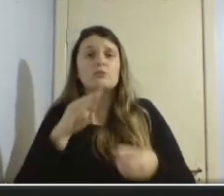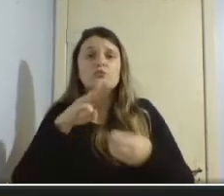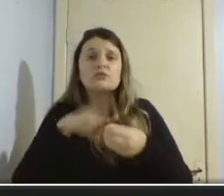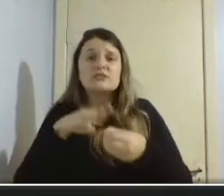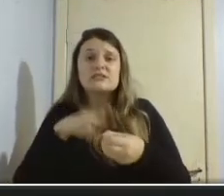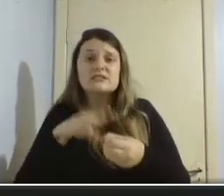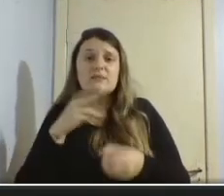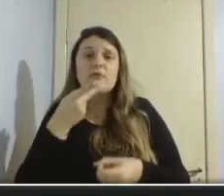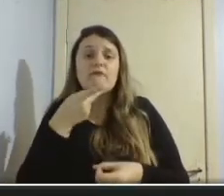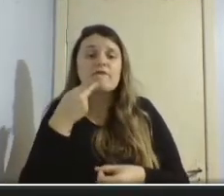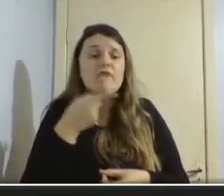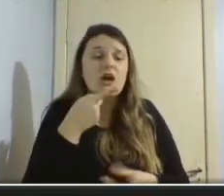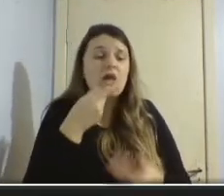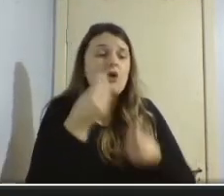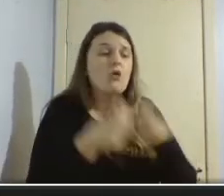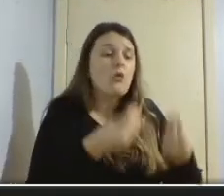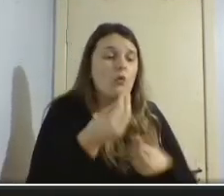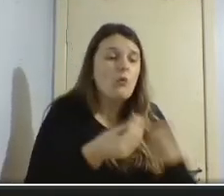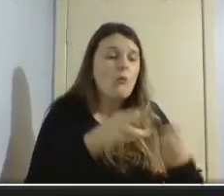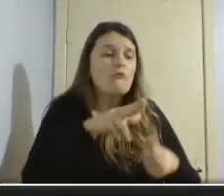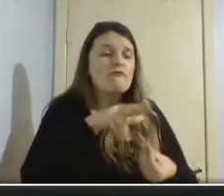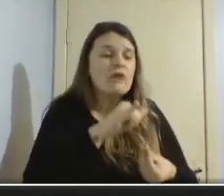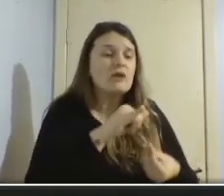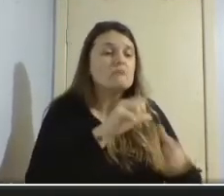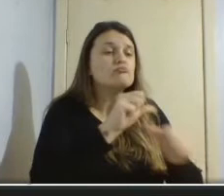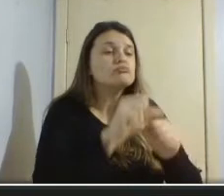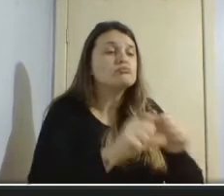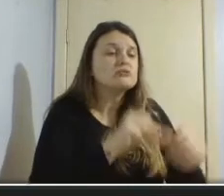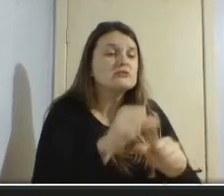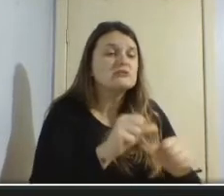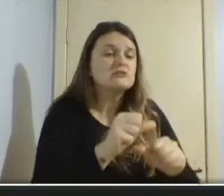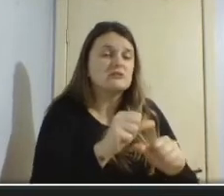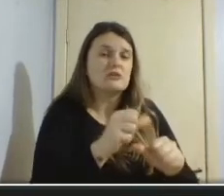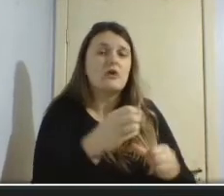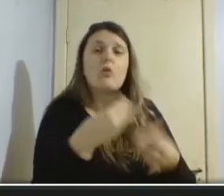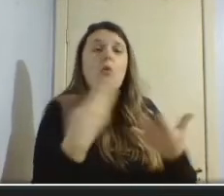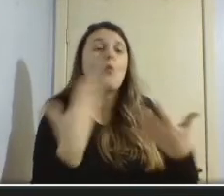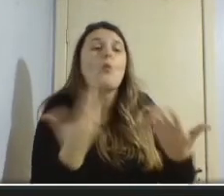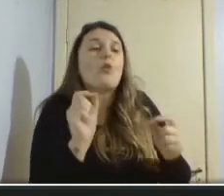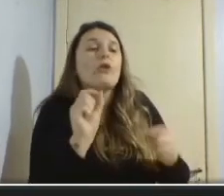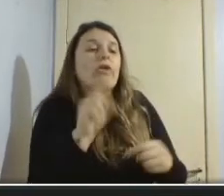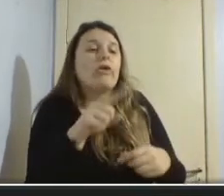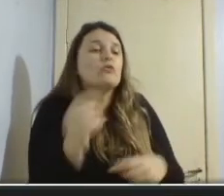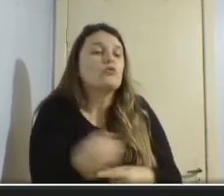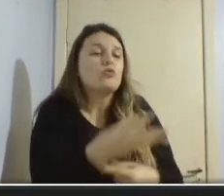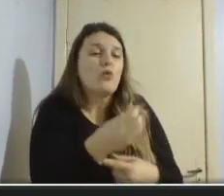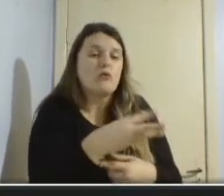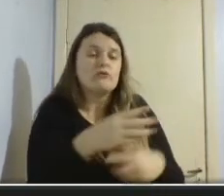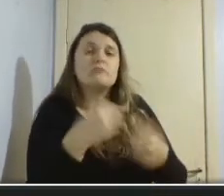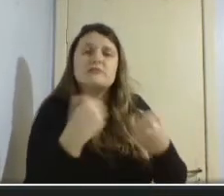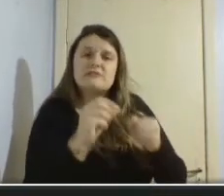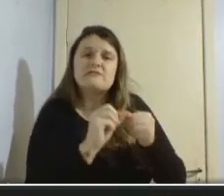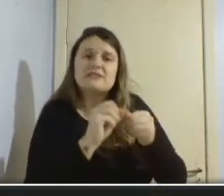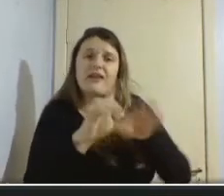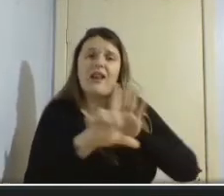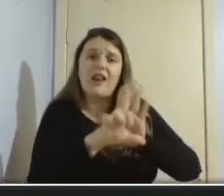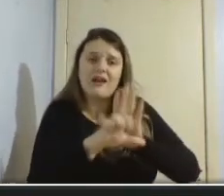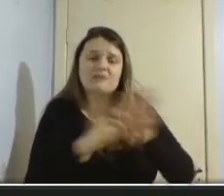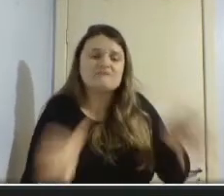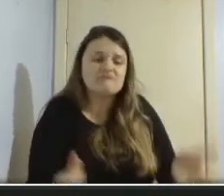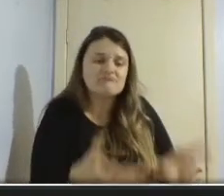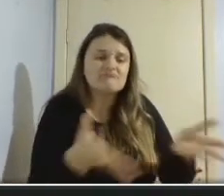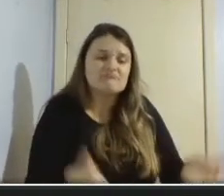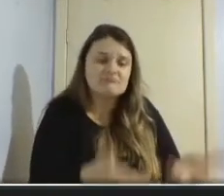de inovação municipal, né, a partir de uma lei de incentivo. Para quê? Para nós podermos atrair